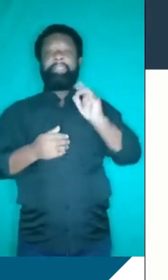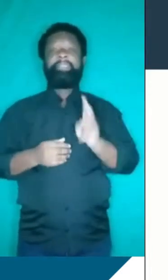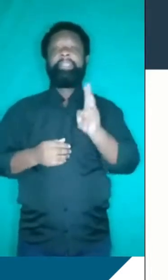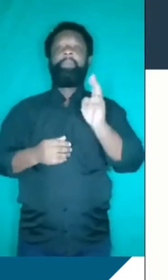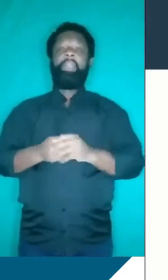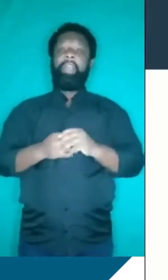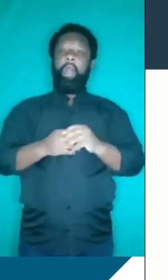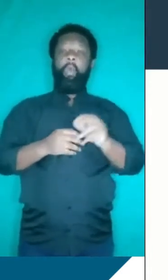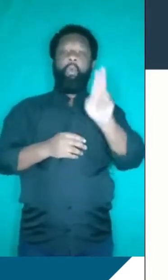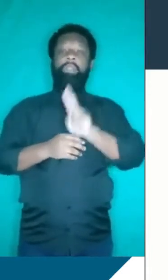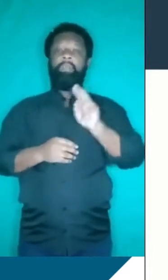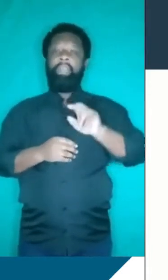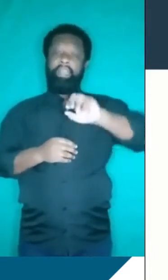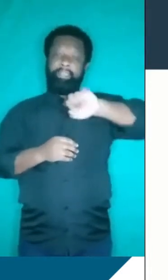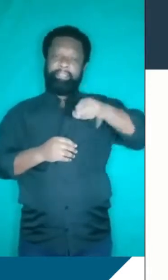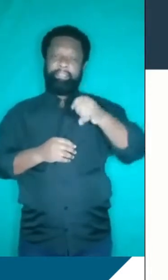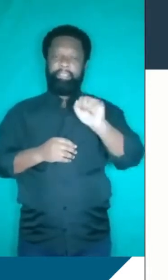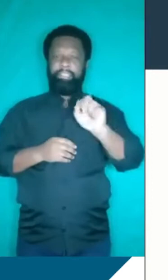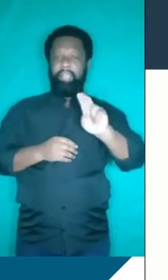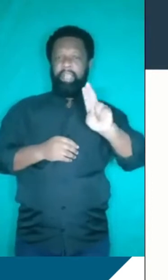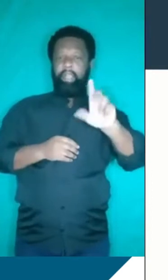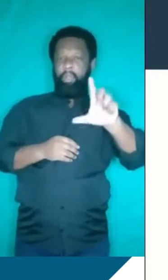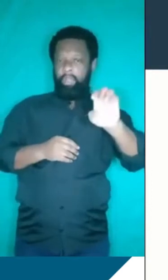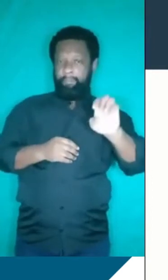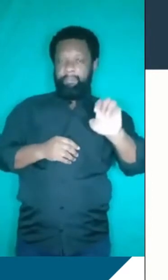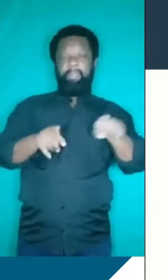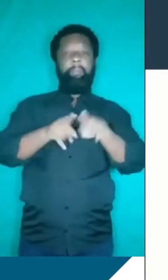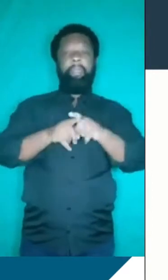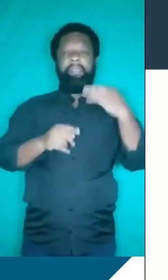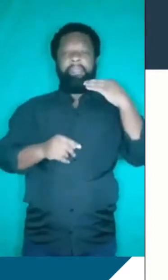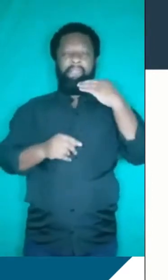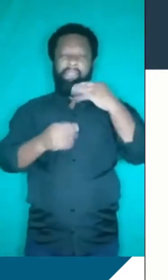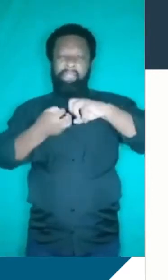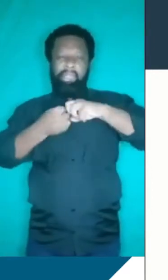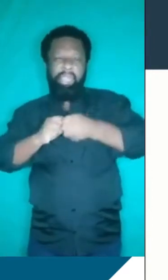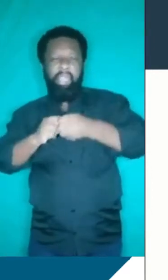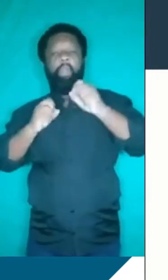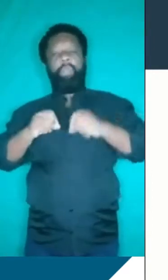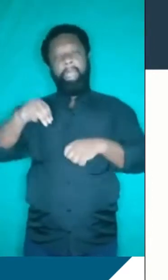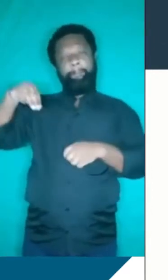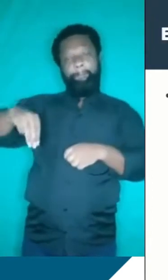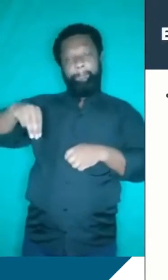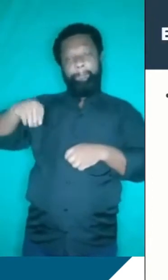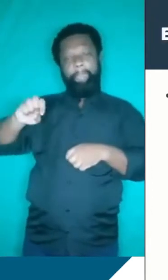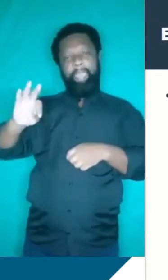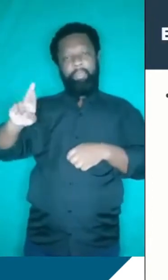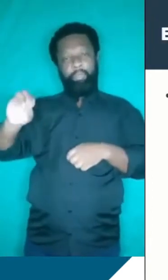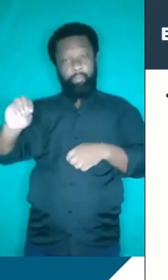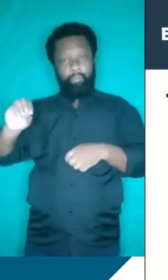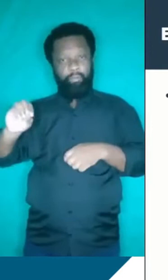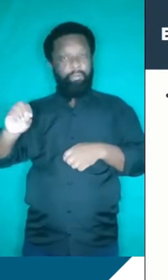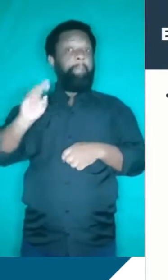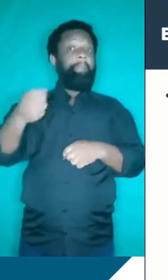sempre medida em joules, quando a gente trabalhar na mecânica. E a deformação da mola em metros. Quero